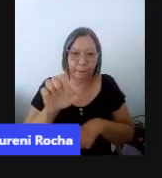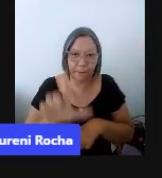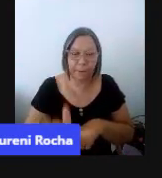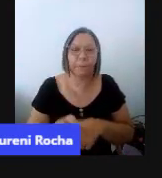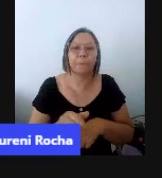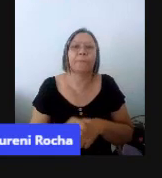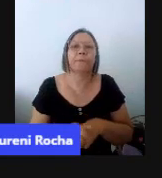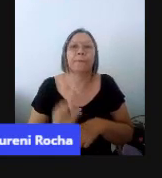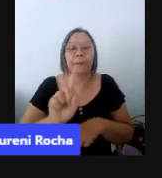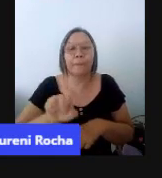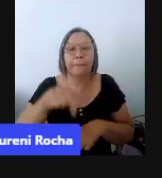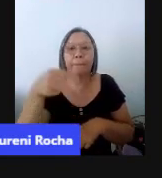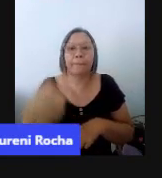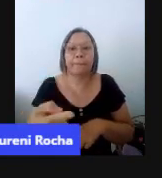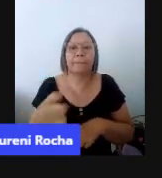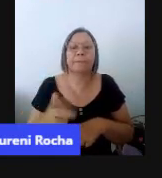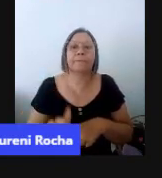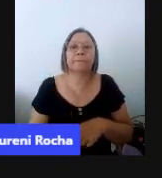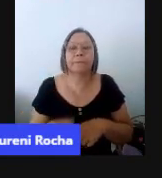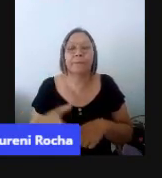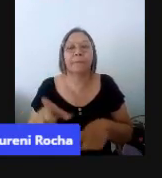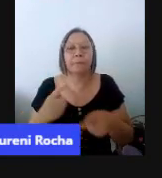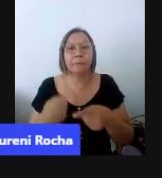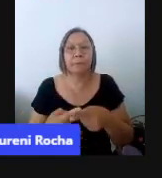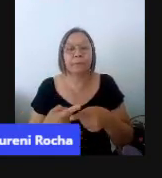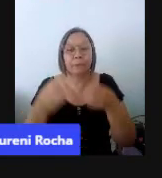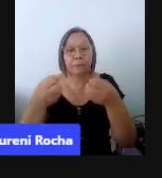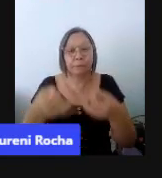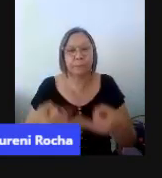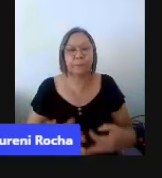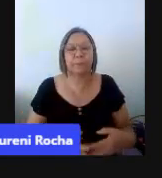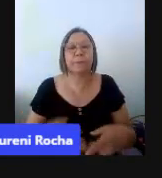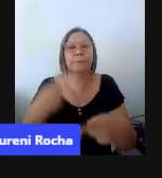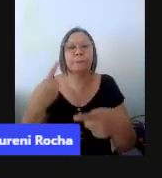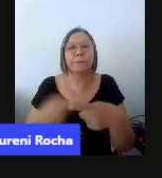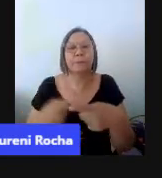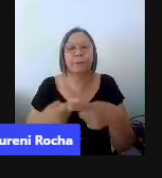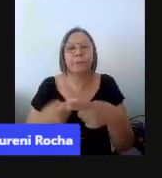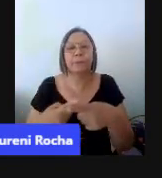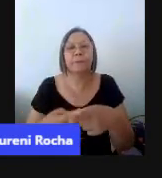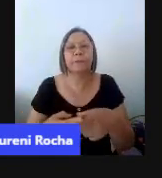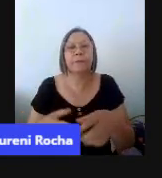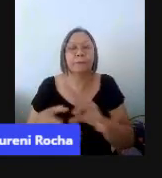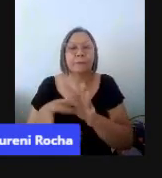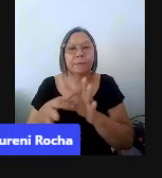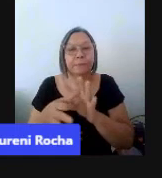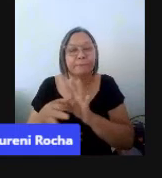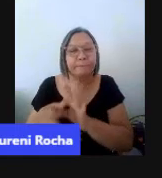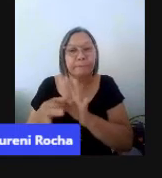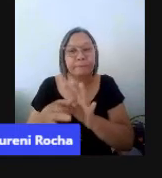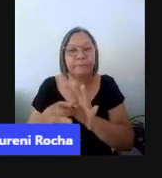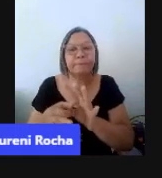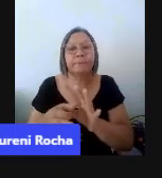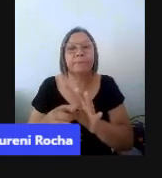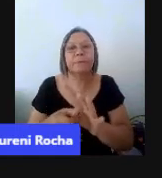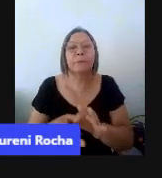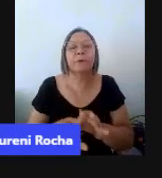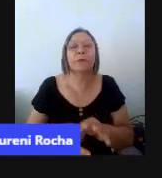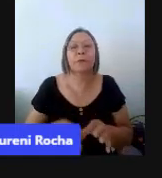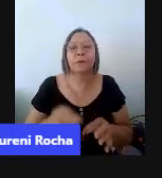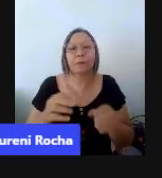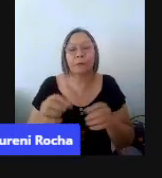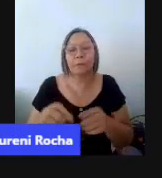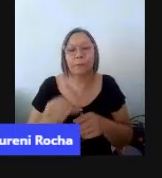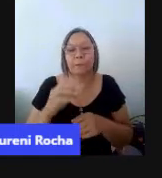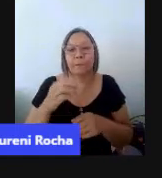nós temos essa parceria com o ICAS e a PlanURB. Nós temos hoje,